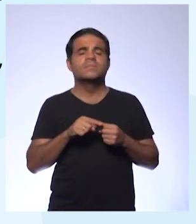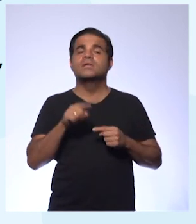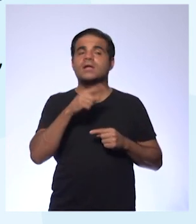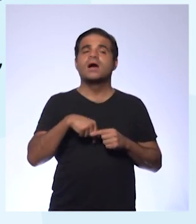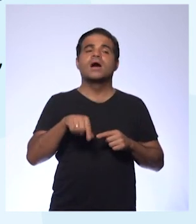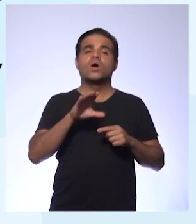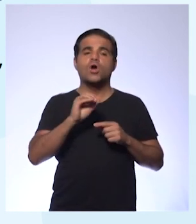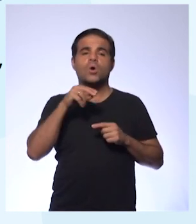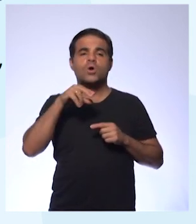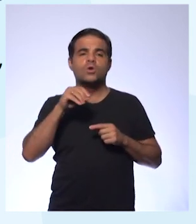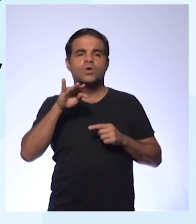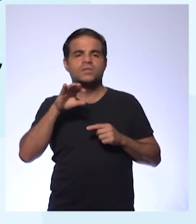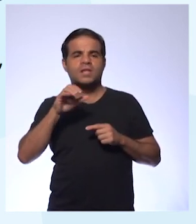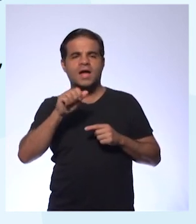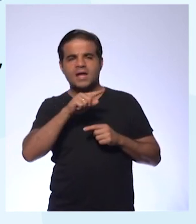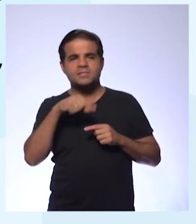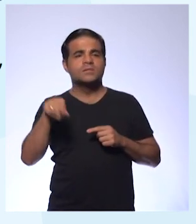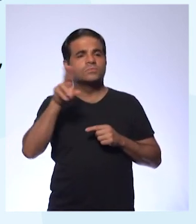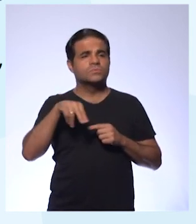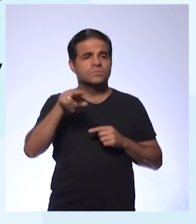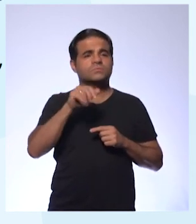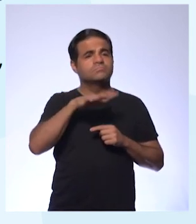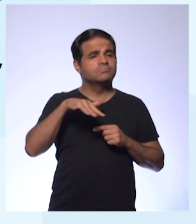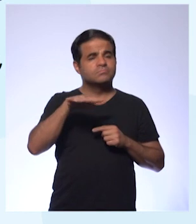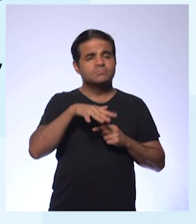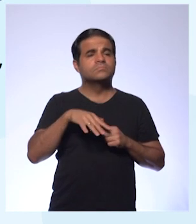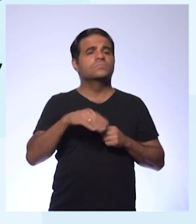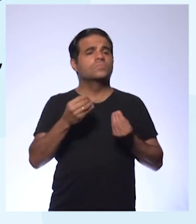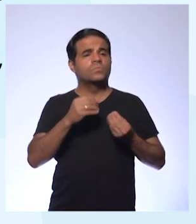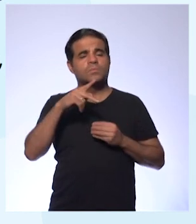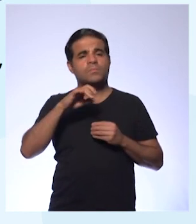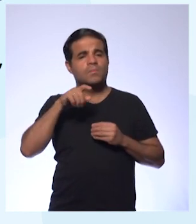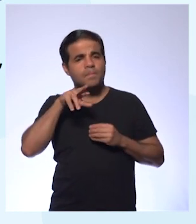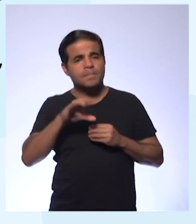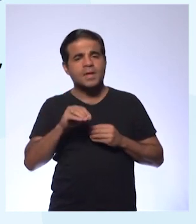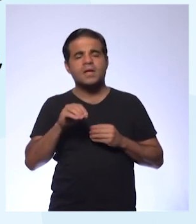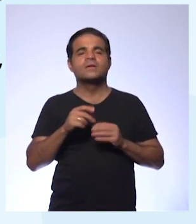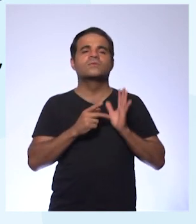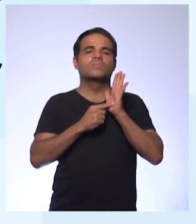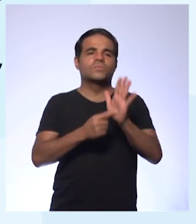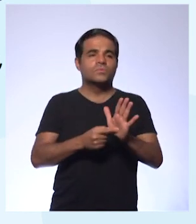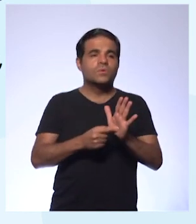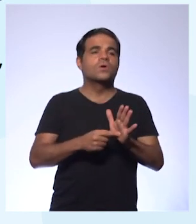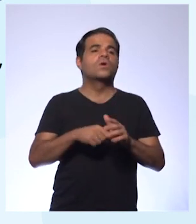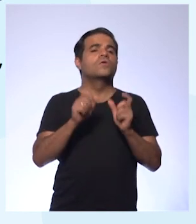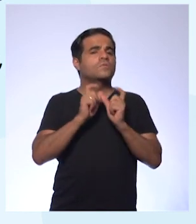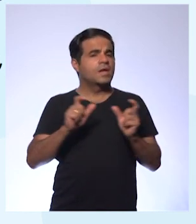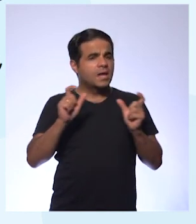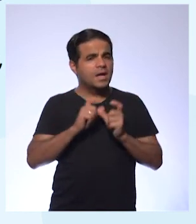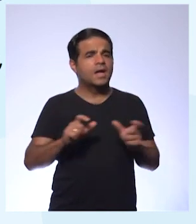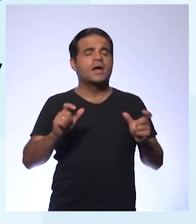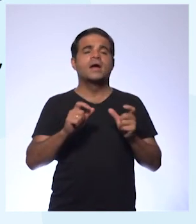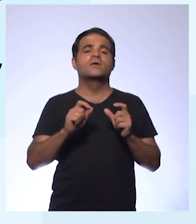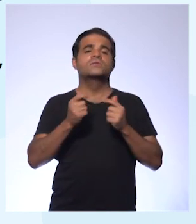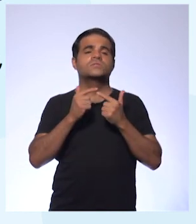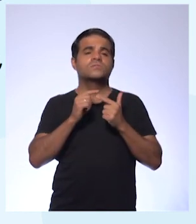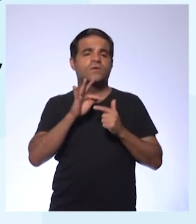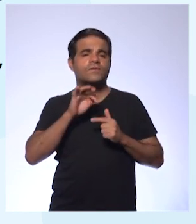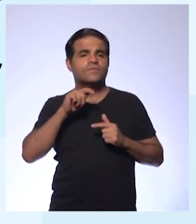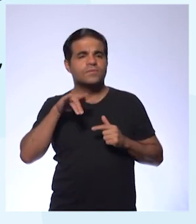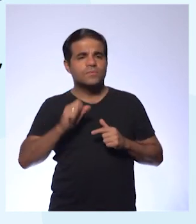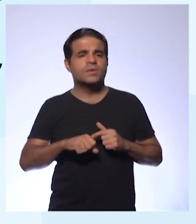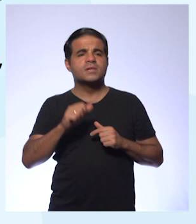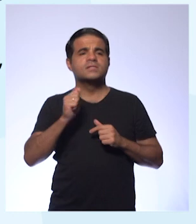na conotação utilizamos o lado subjetivo dela, como o Pedro pontuou para a gente. Versos escritos com as figuras antítese